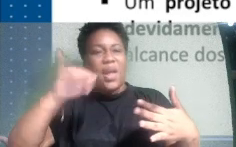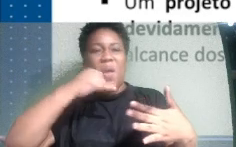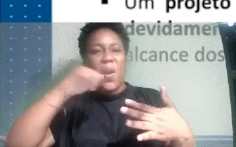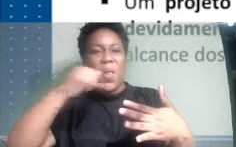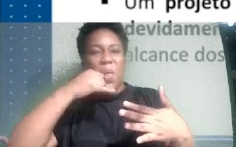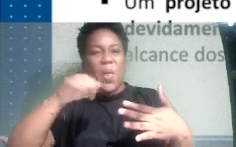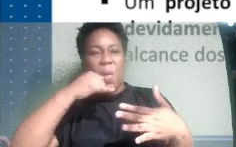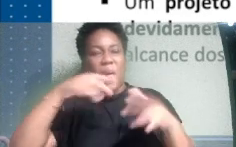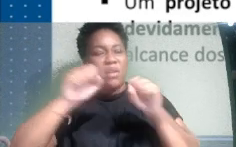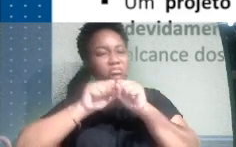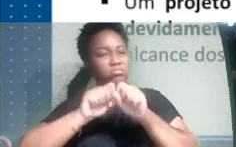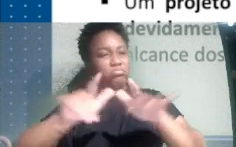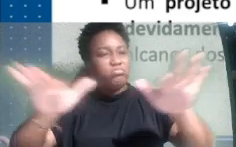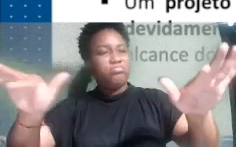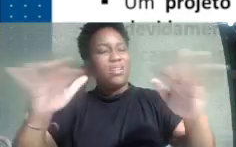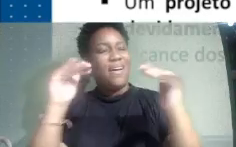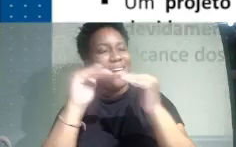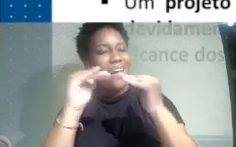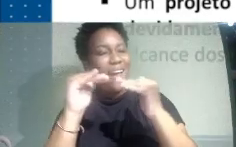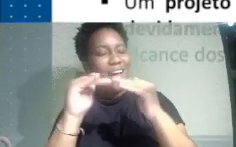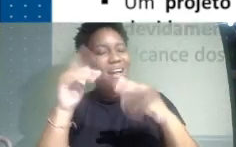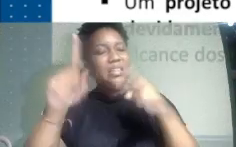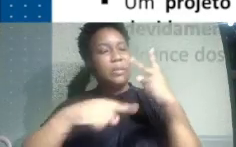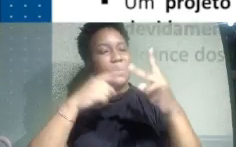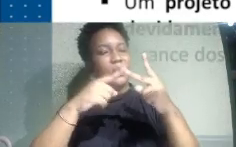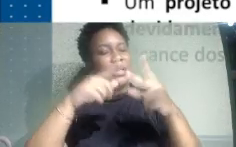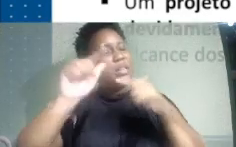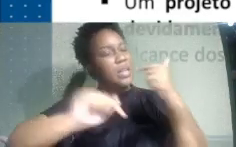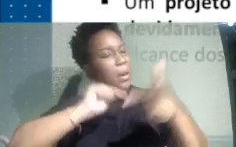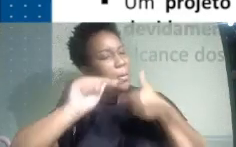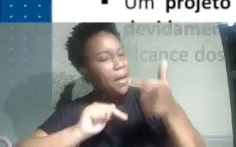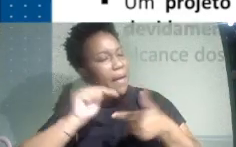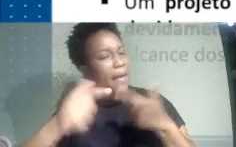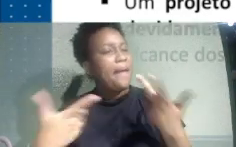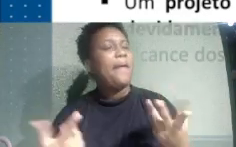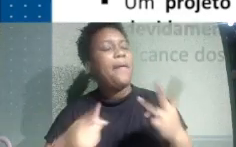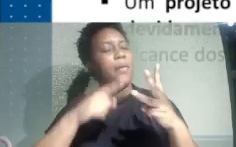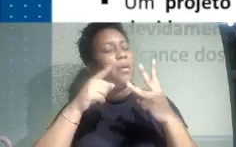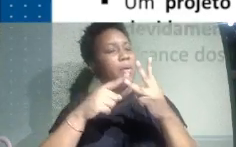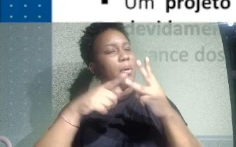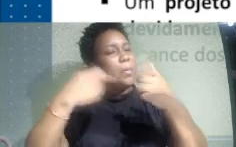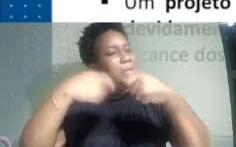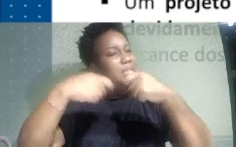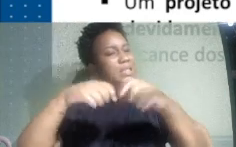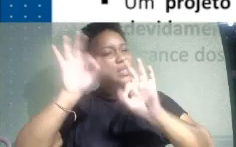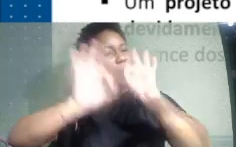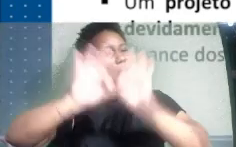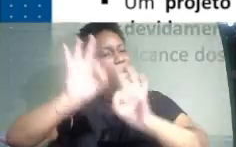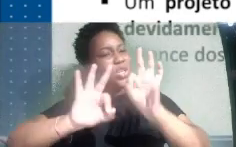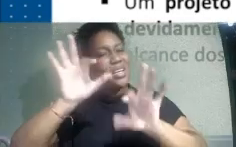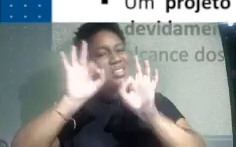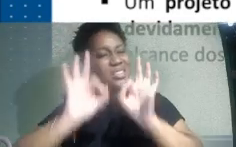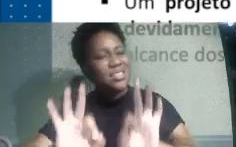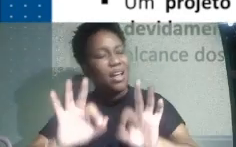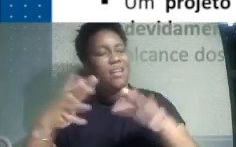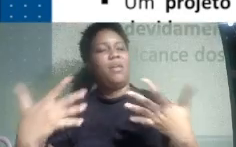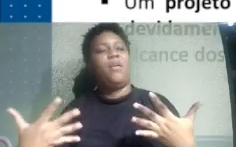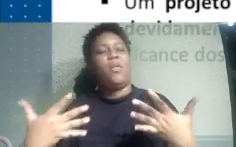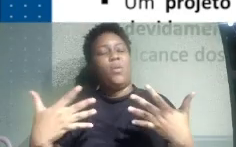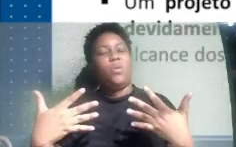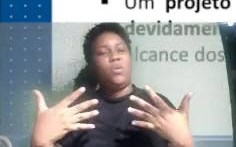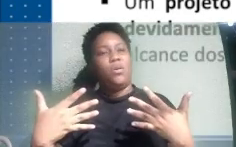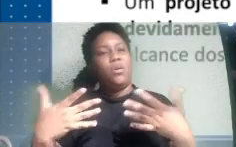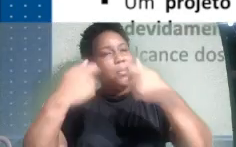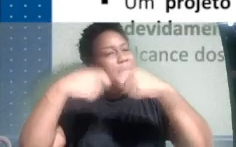elétrica para as nossas residências, para o nosso trabalho, ela necessita de um projeto adequado, ela necessita de um